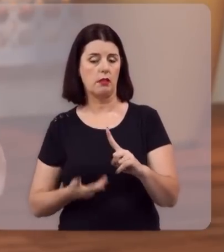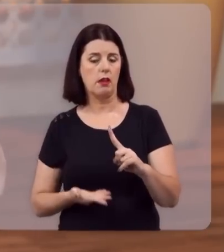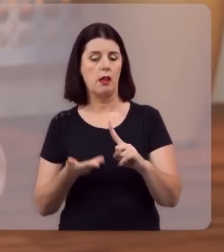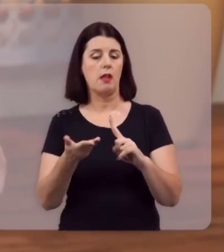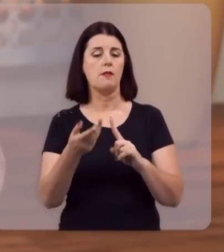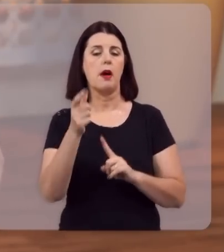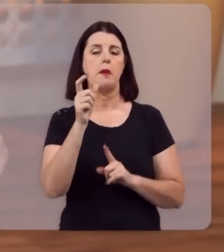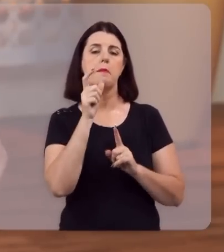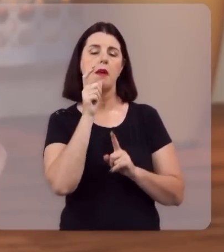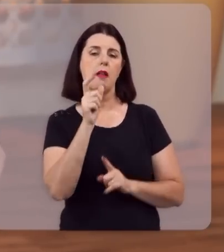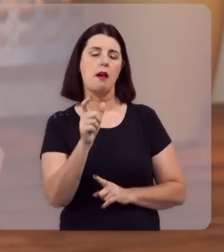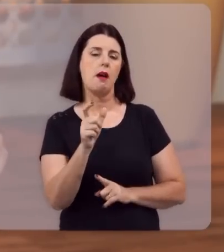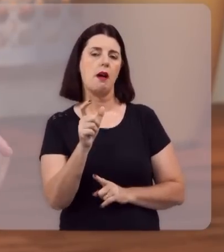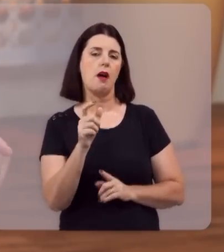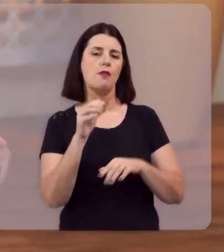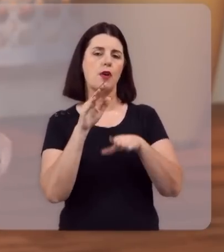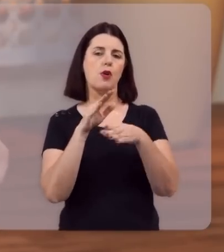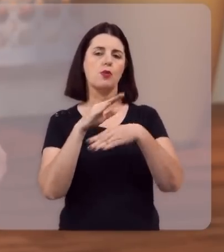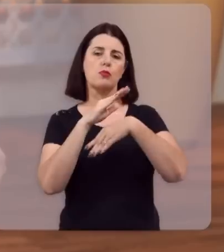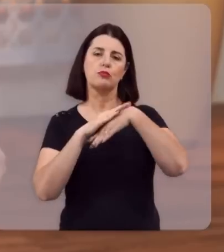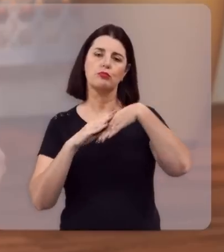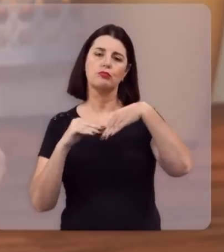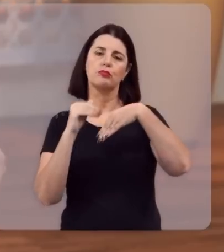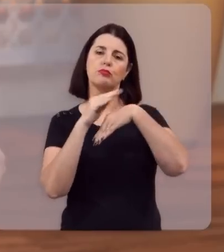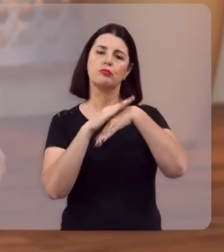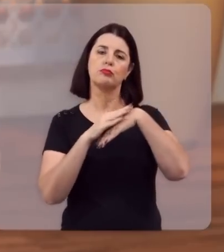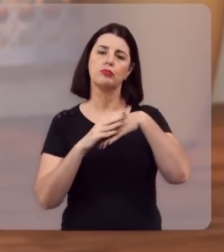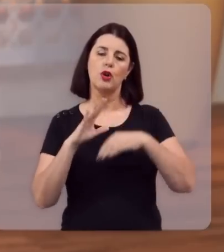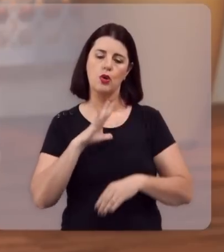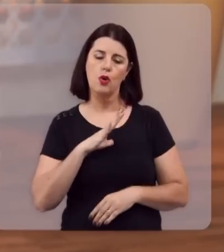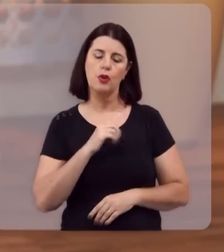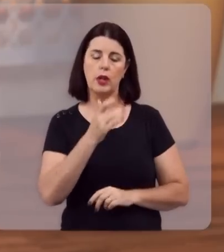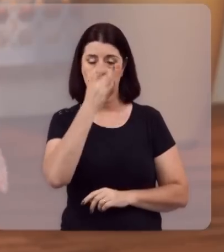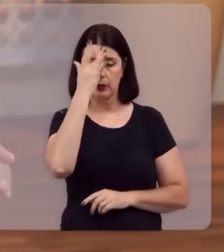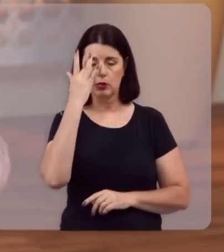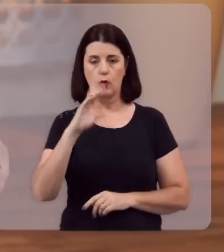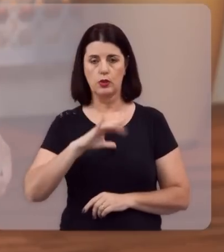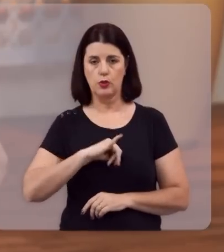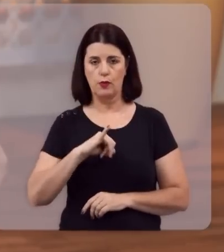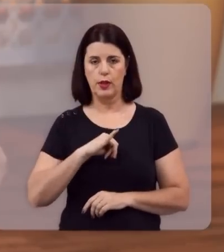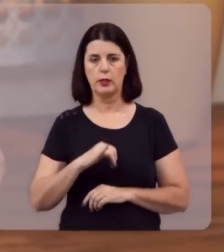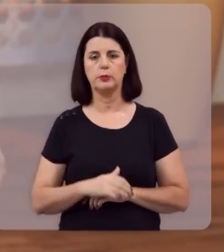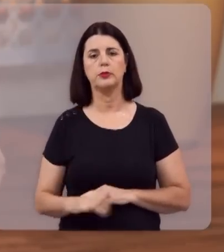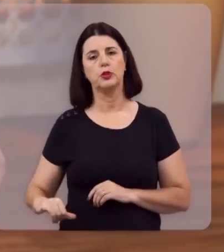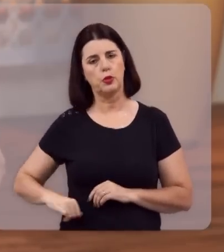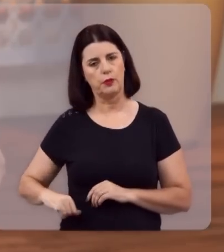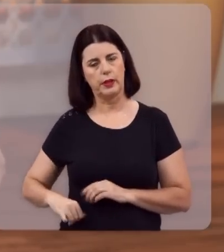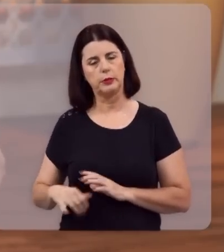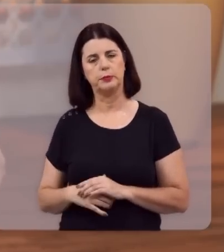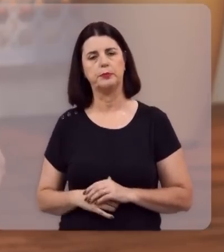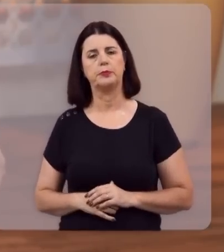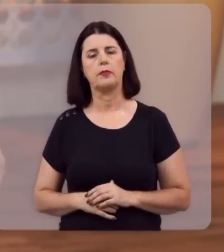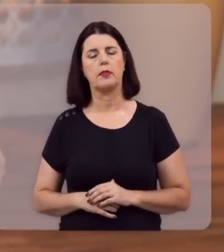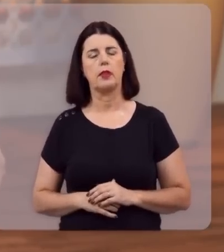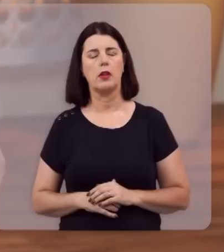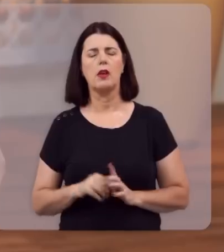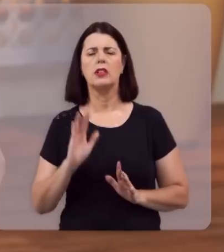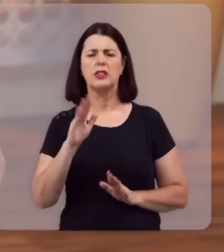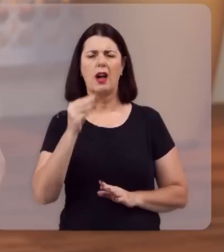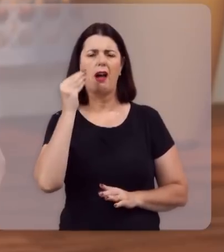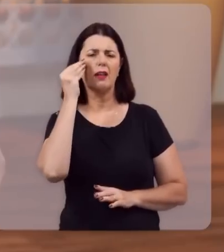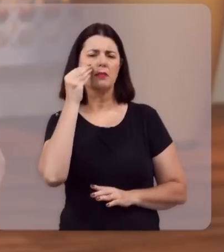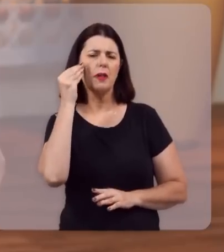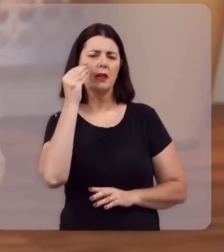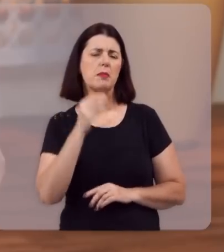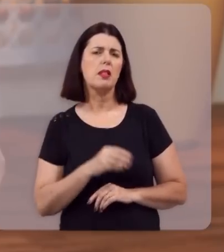a ter que levar uma palavra de consolo encorajamento para alguém que estava em grande sofrimento e é possível que você já